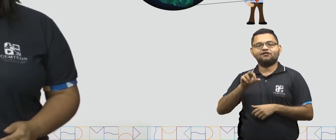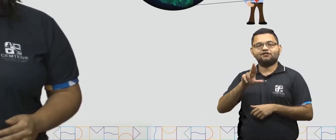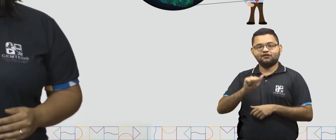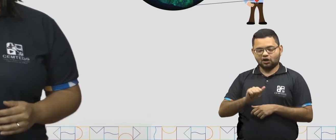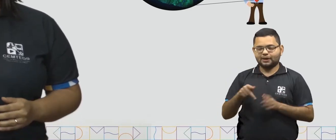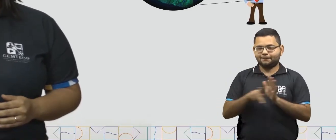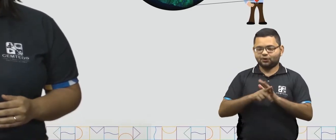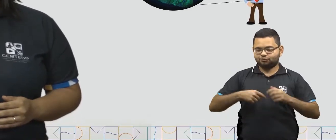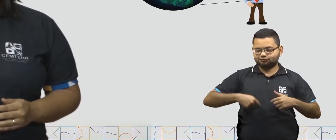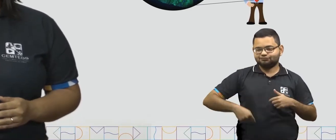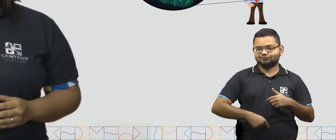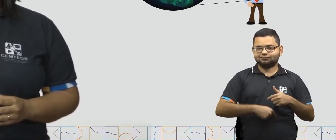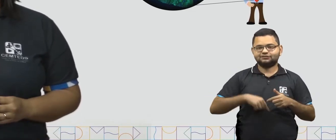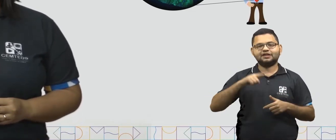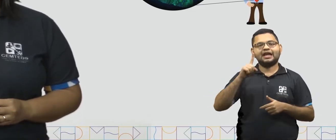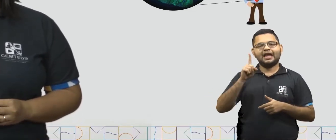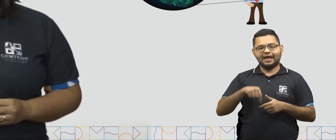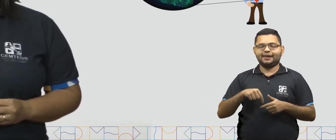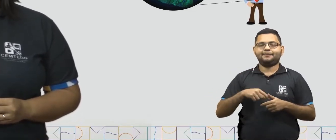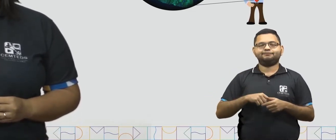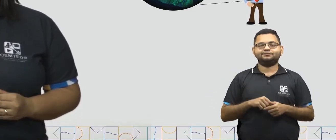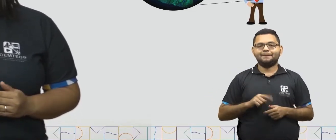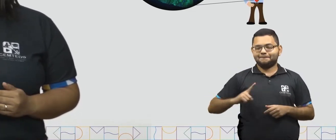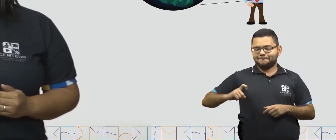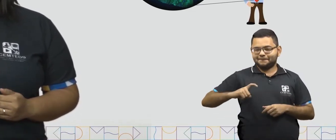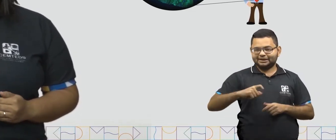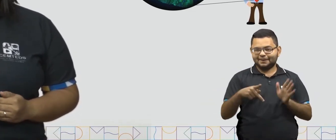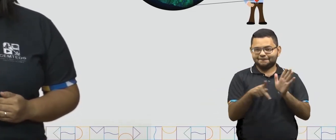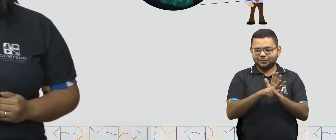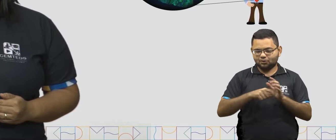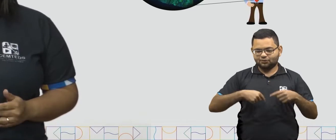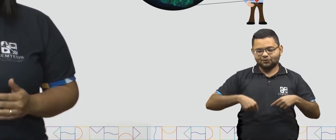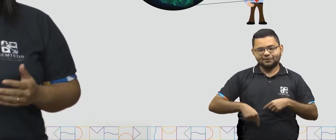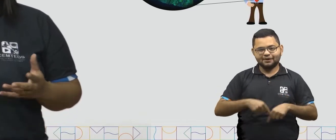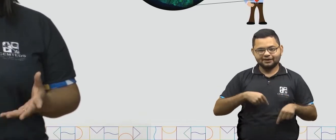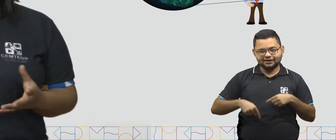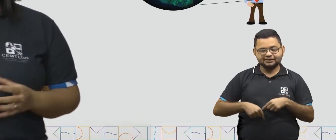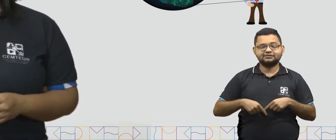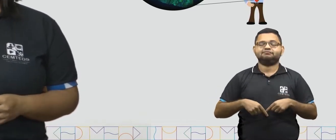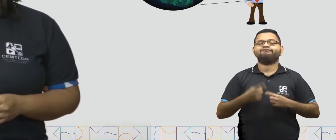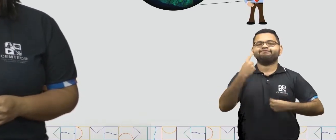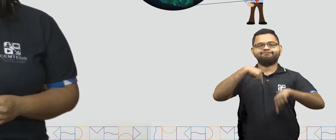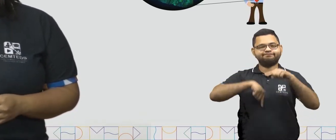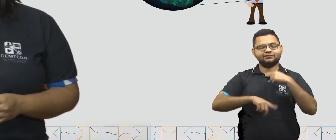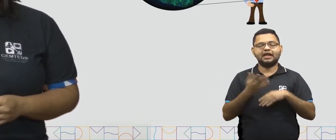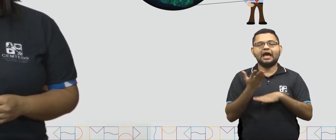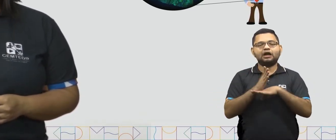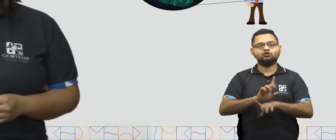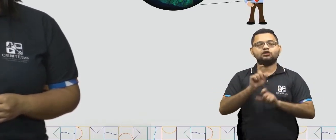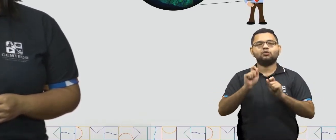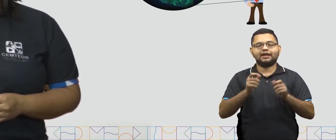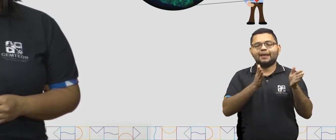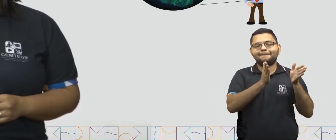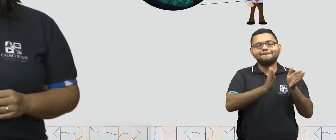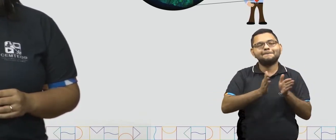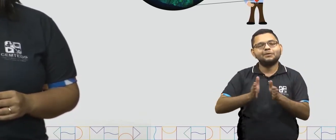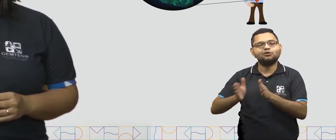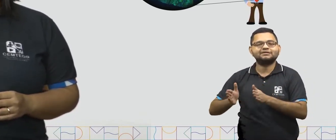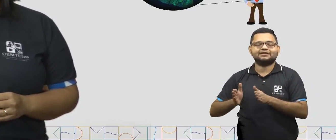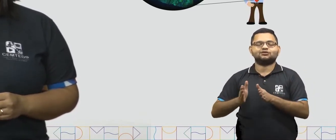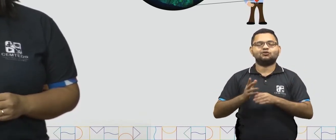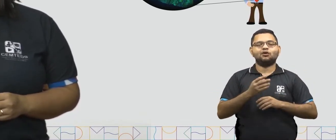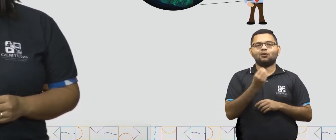intestinal, que é um conjunto de bactérias que ficam no intestino humano e são responsáveis por auxiliar no processo